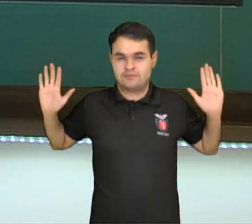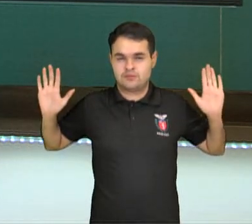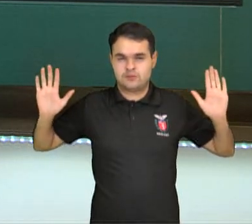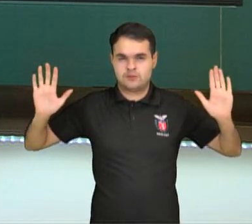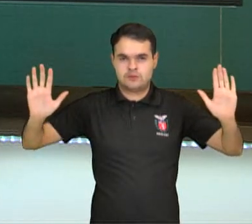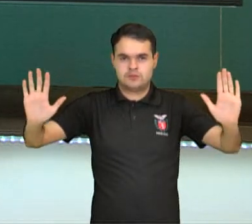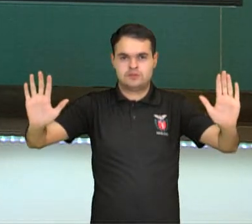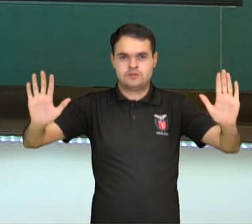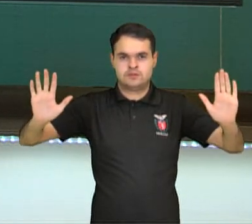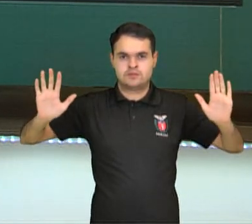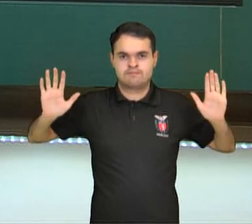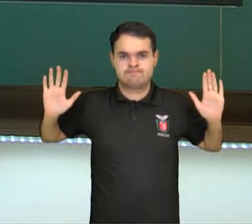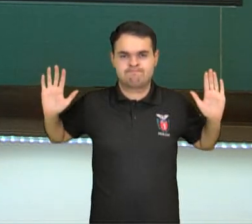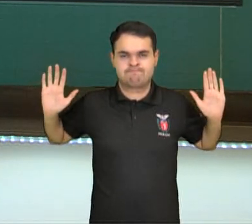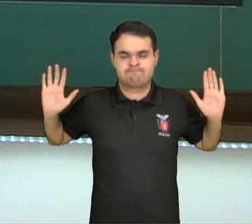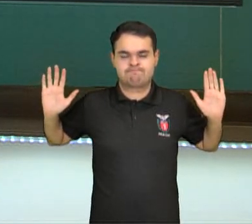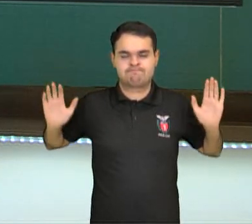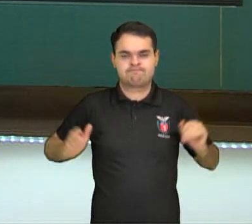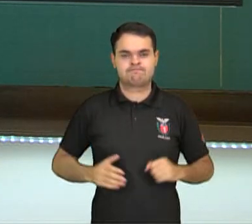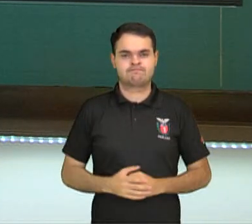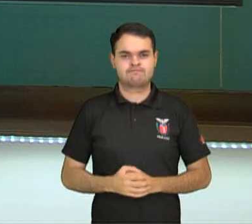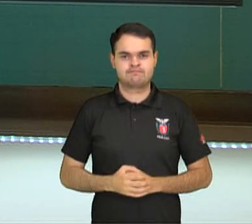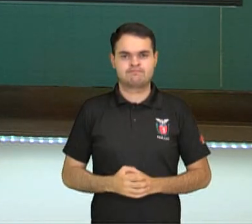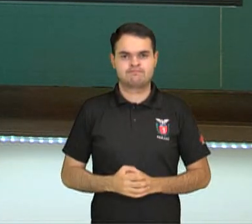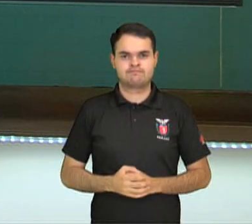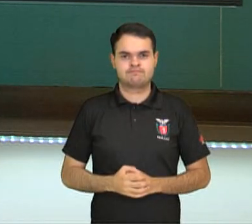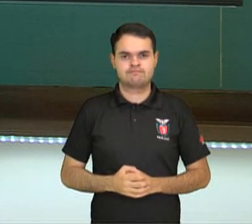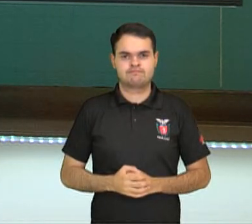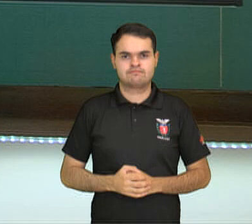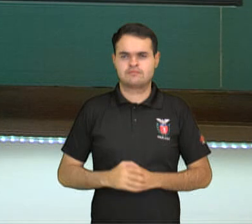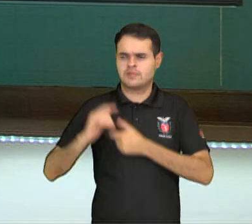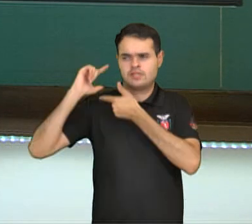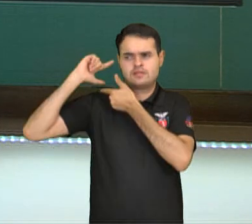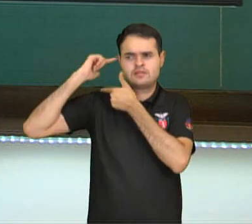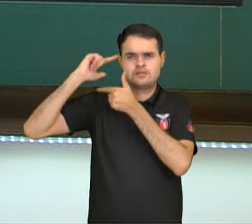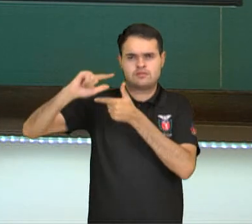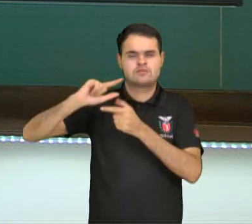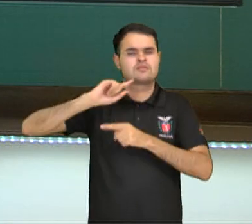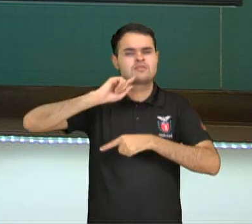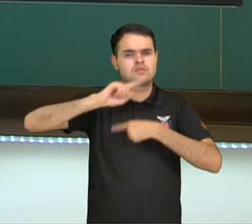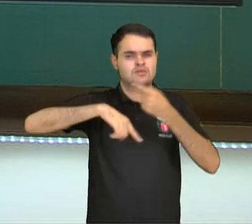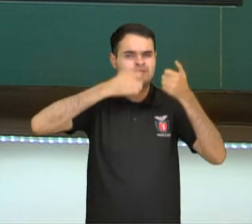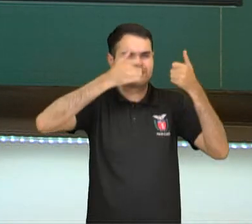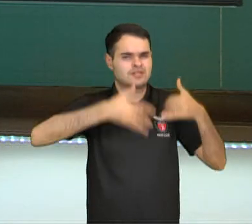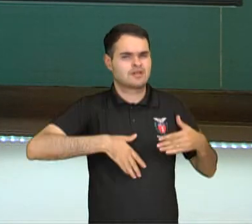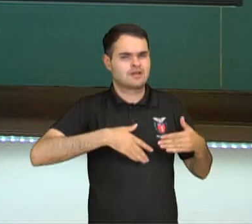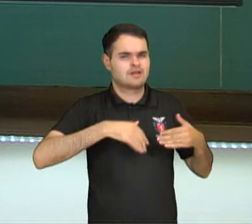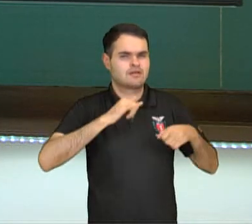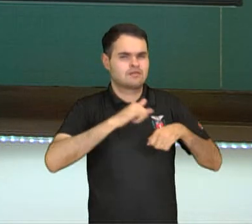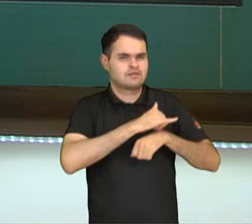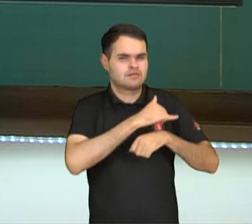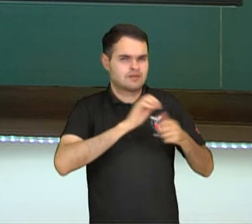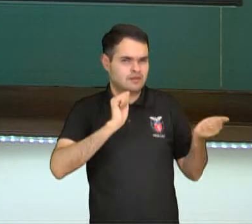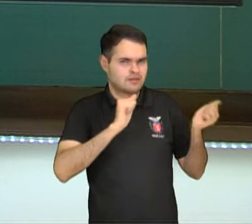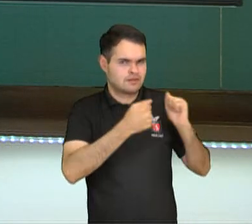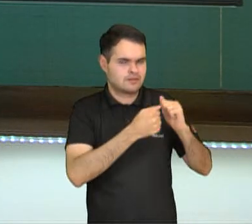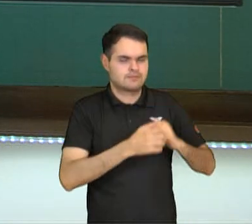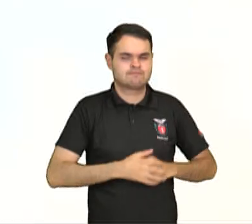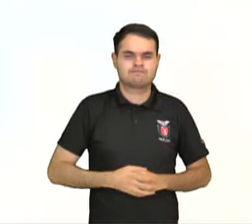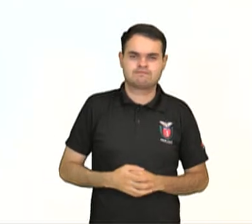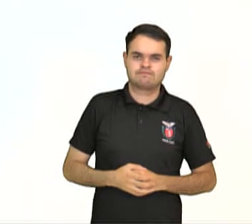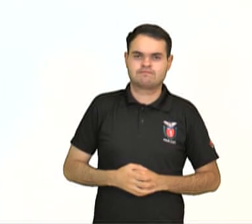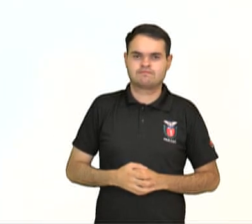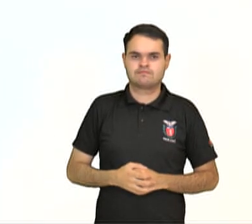a flexão clássica e depois eu vou explicar para você aqui uma adaptação, tá